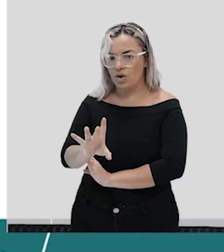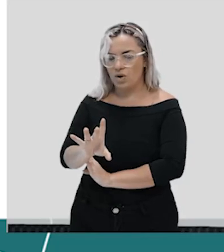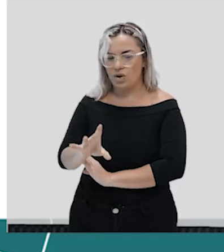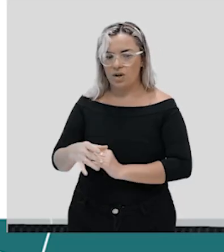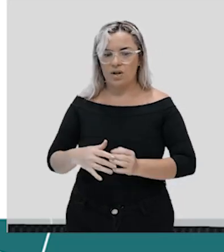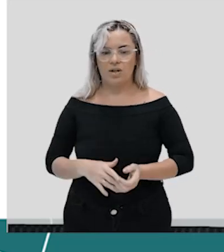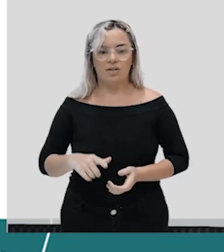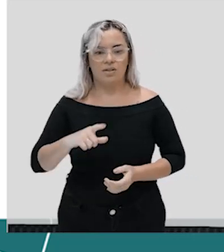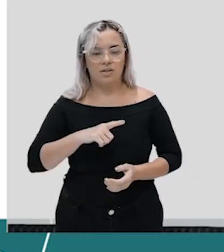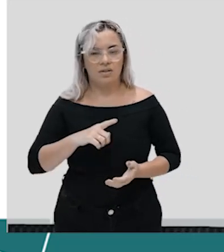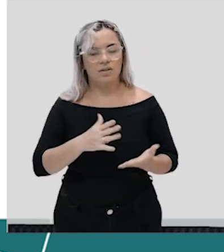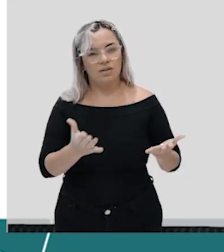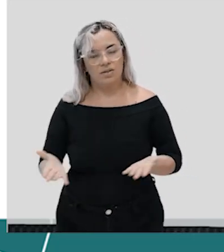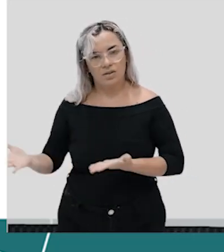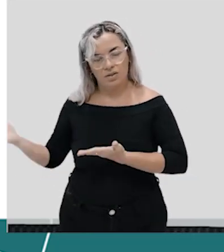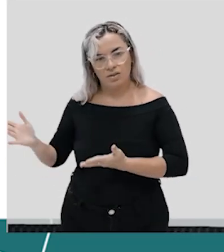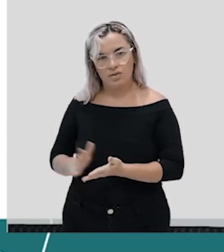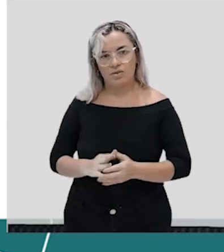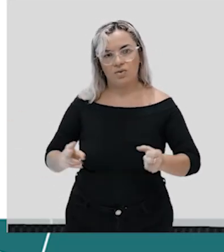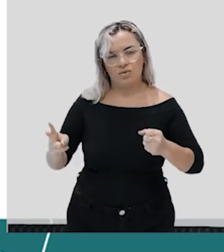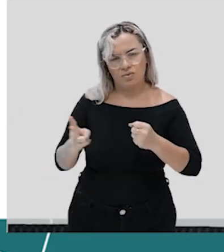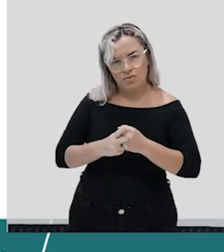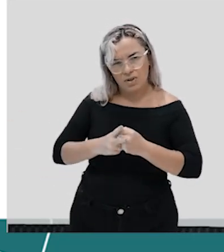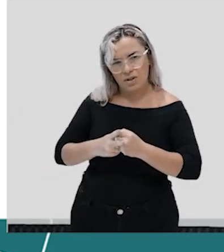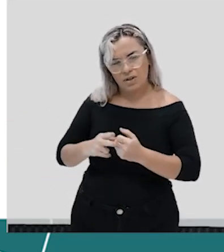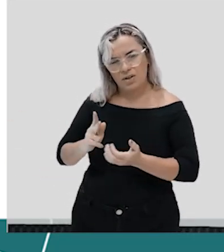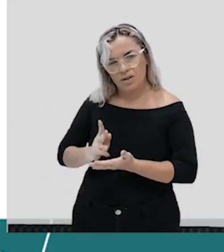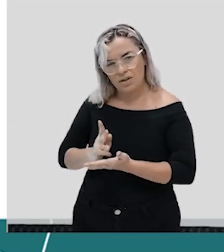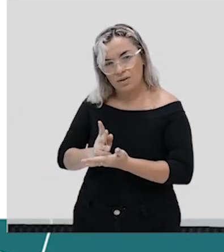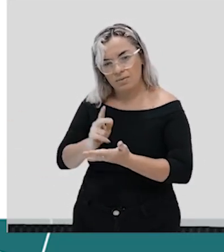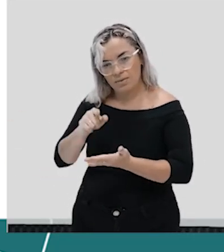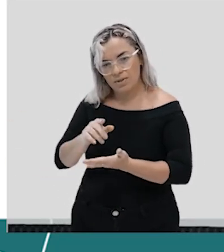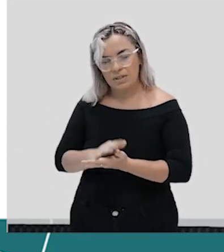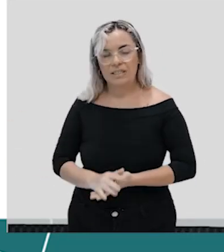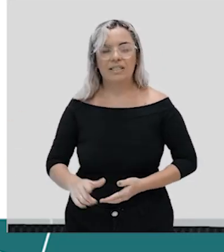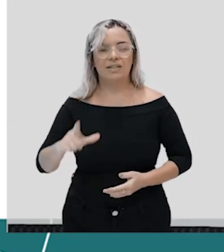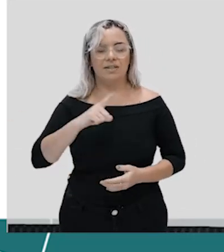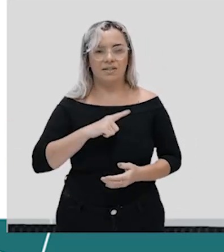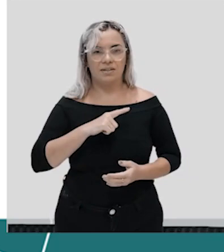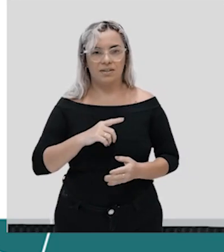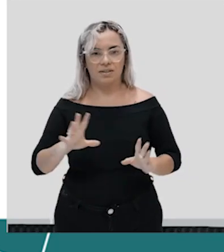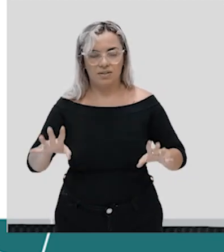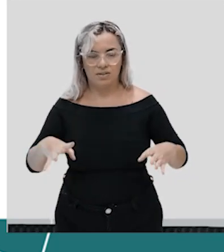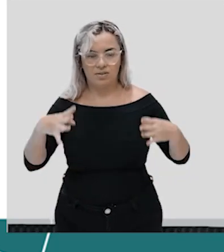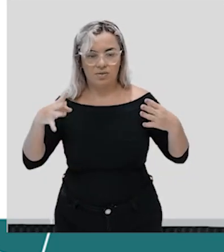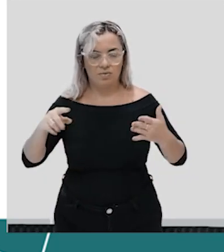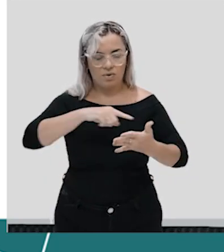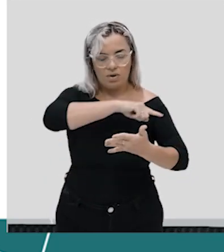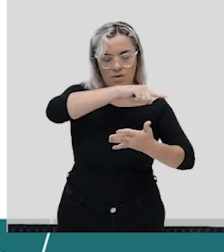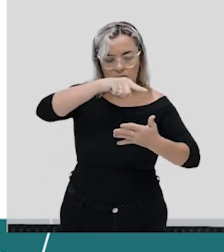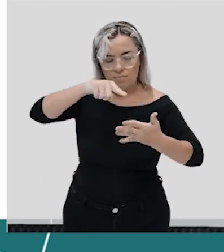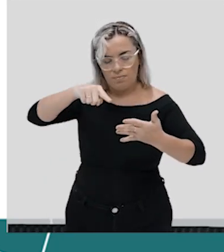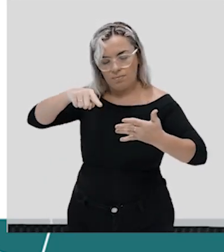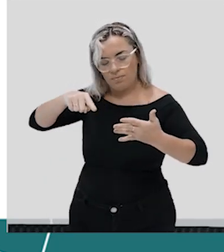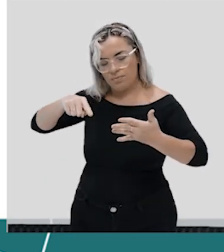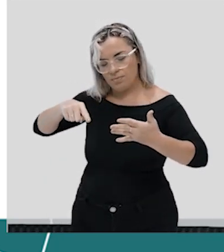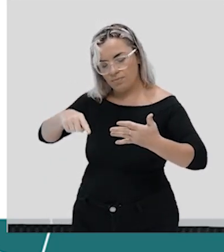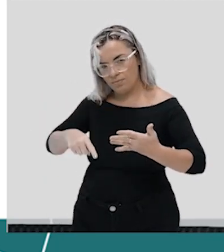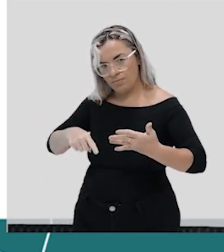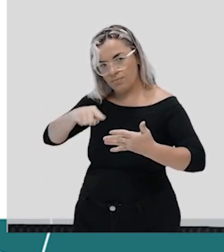infinitivo, mas aqui eles estão flexionados. E você tem que ver qual das alternativas